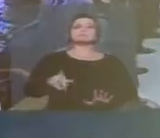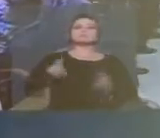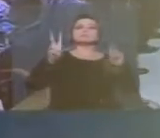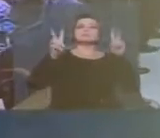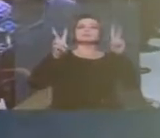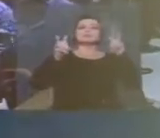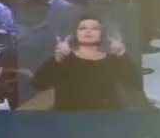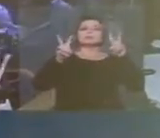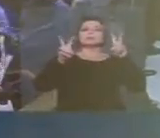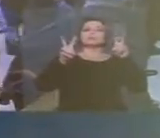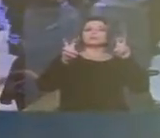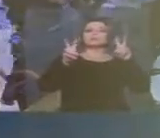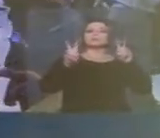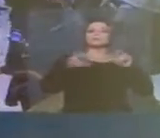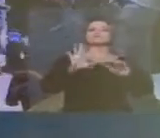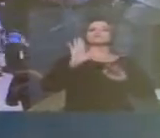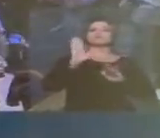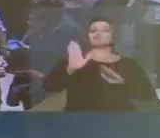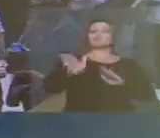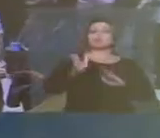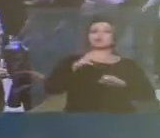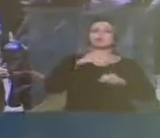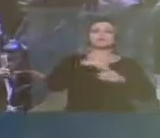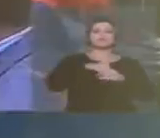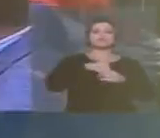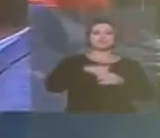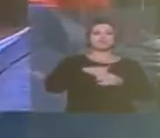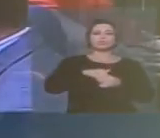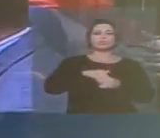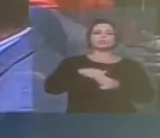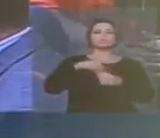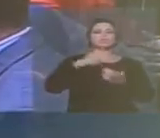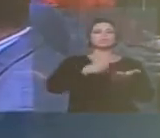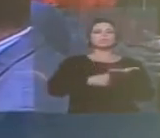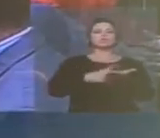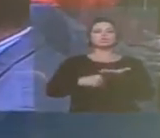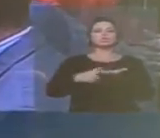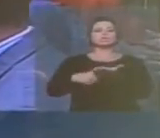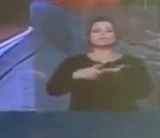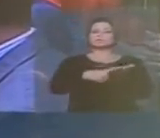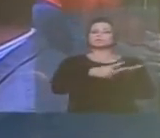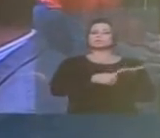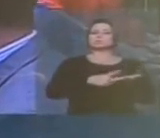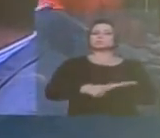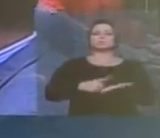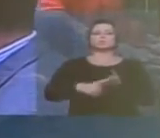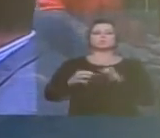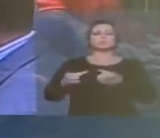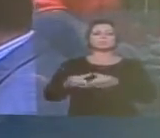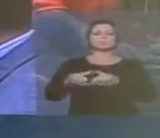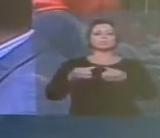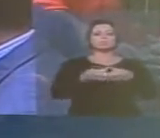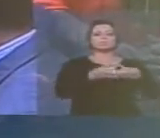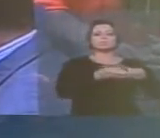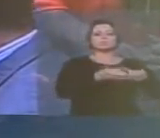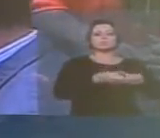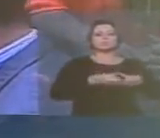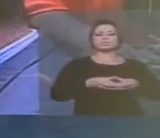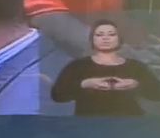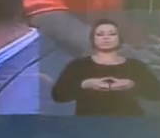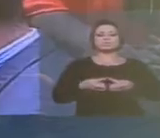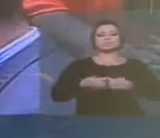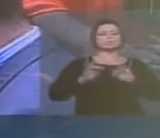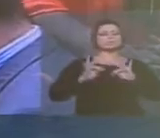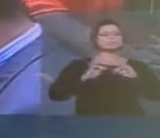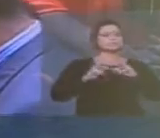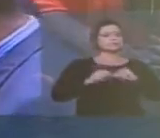emenda constitucional do Senado cria mais 4 tribunais regionais federais com o desmembramento dos 5 já existentes. Um deles é o do